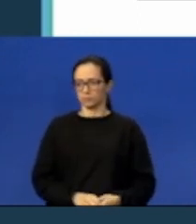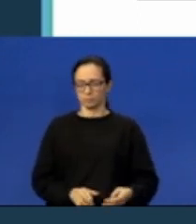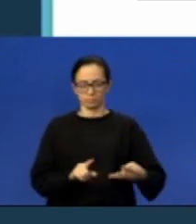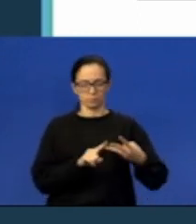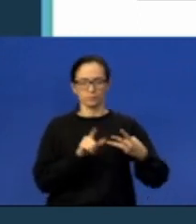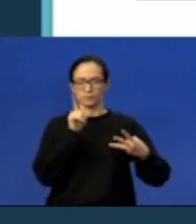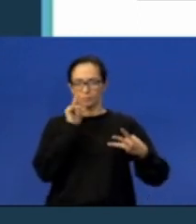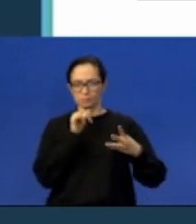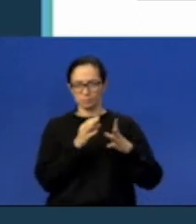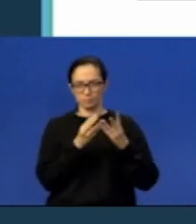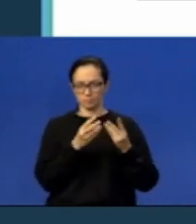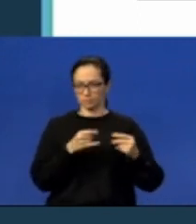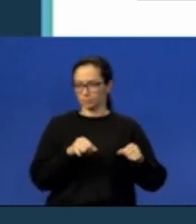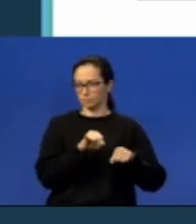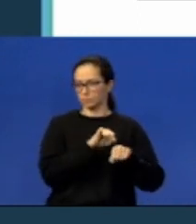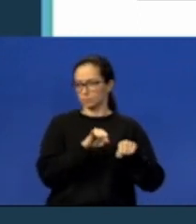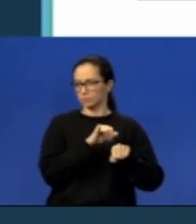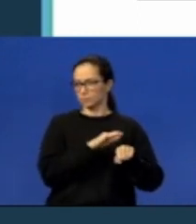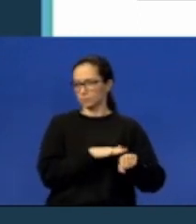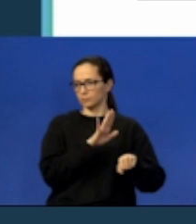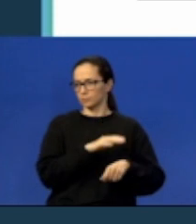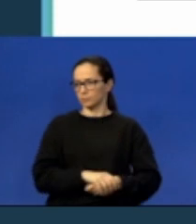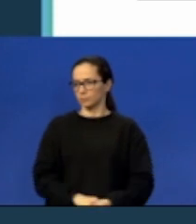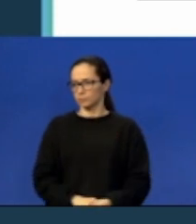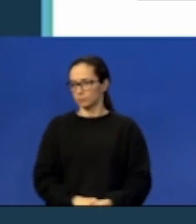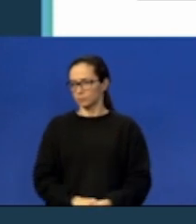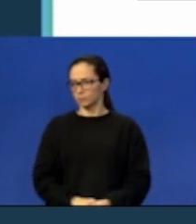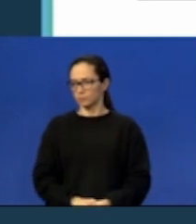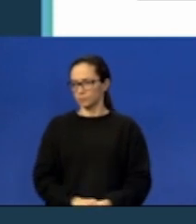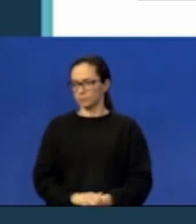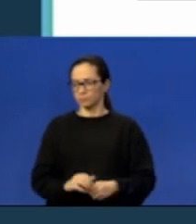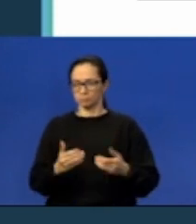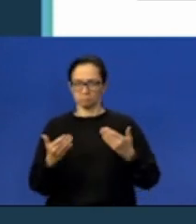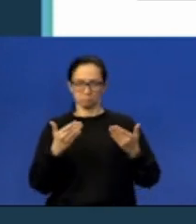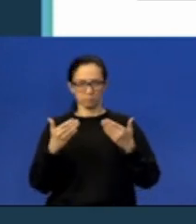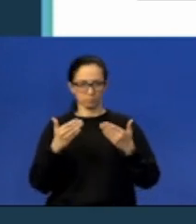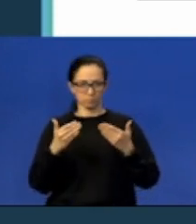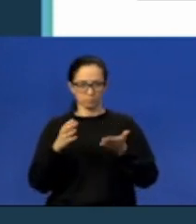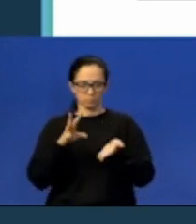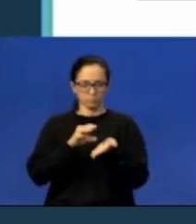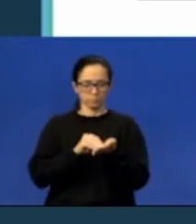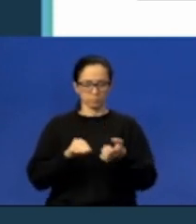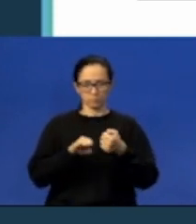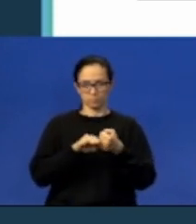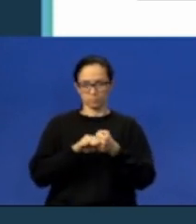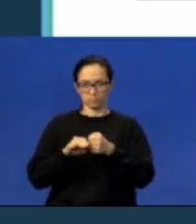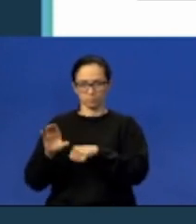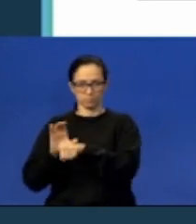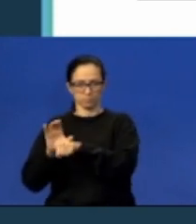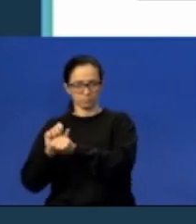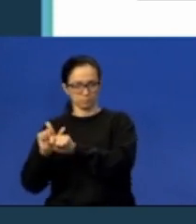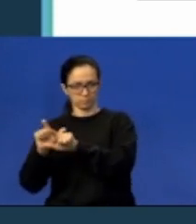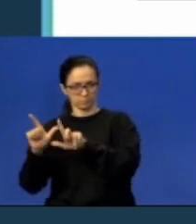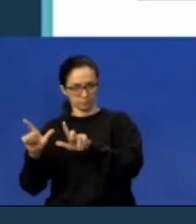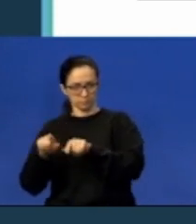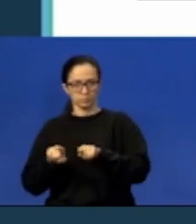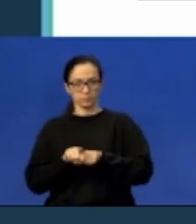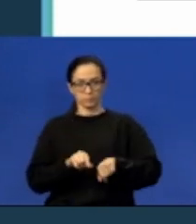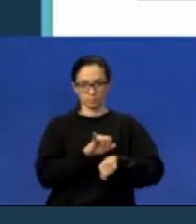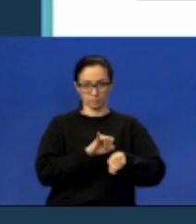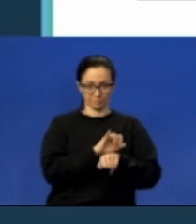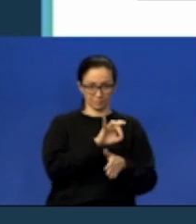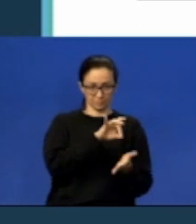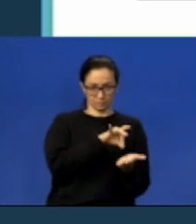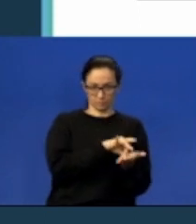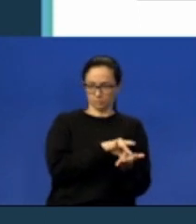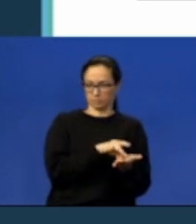água e os tecidos moles terá uma absorção moderada e a coloração será em torno de cinza claro. Já o tecido adiposo, que seria a